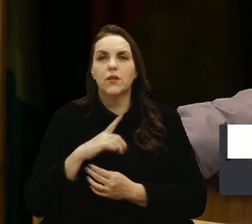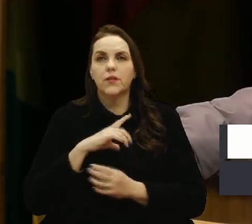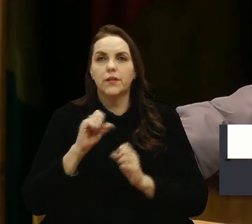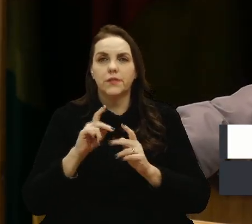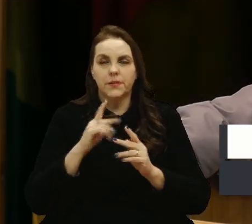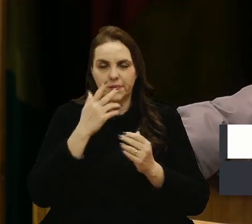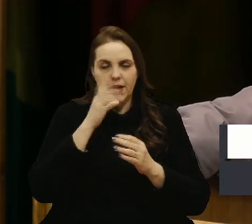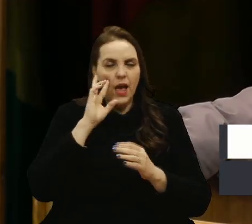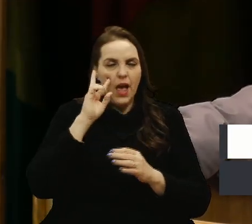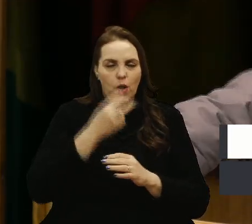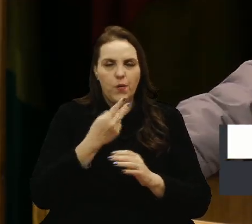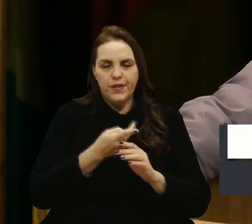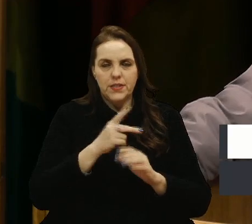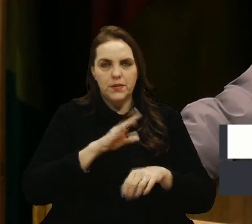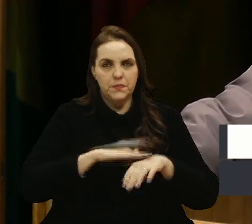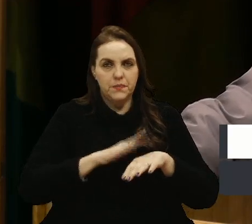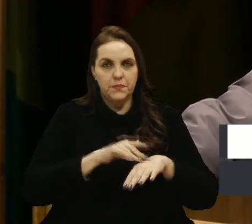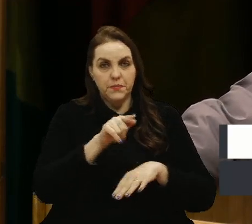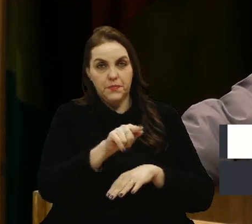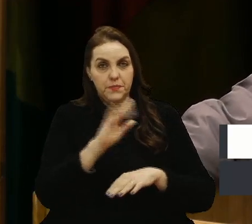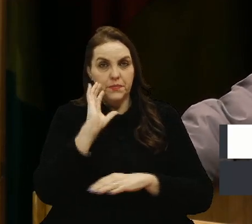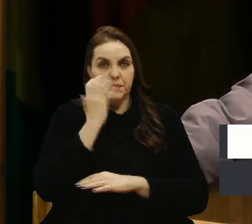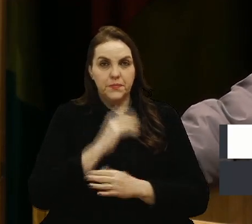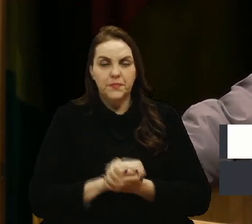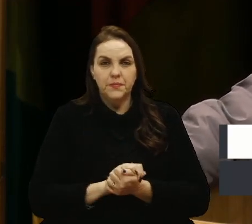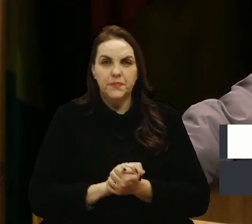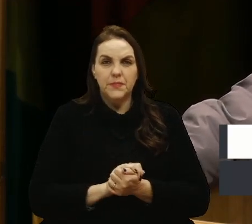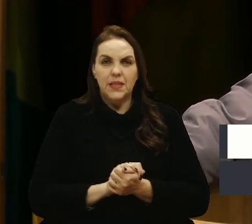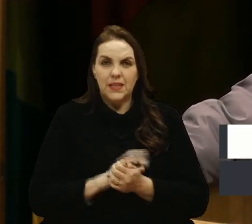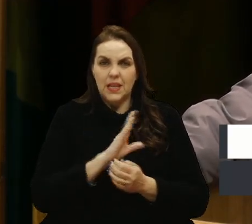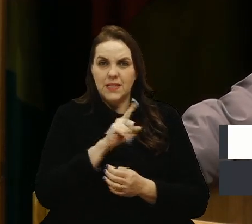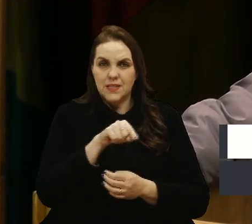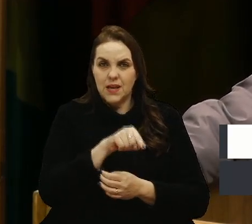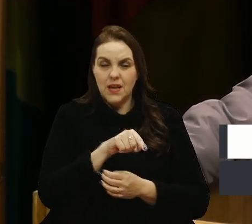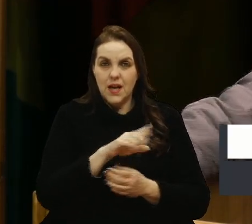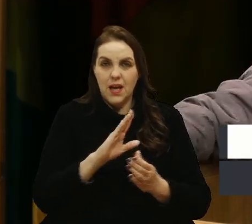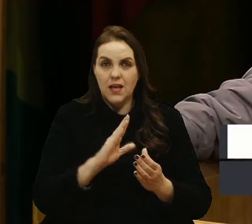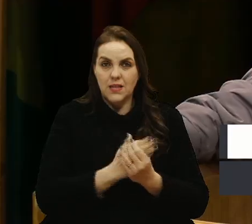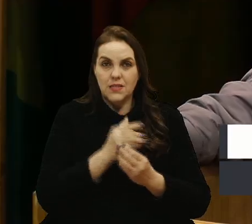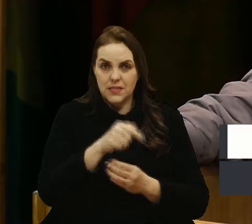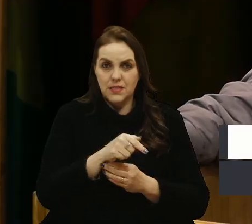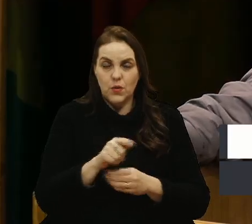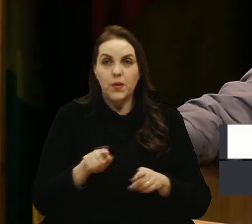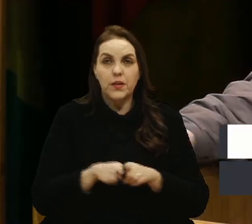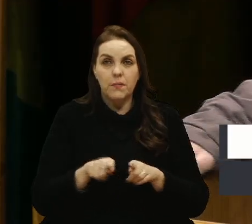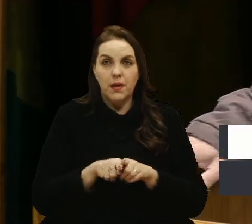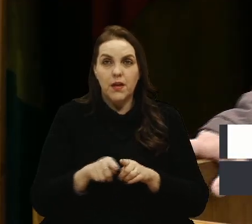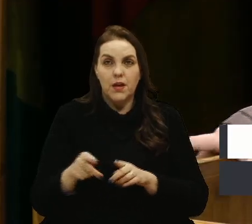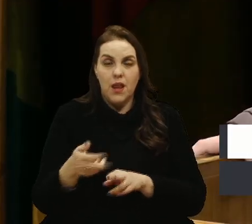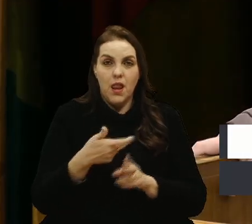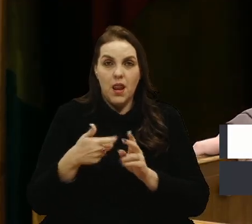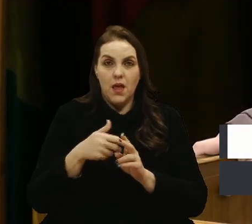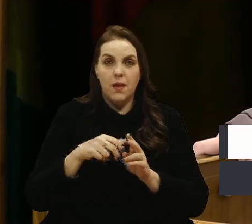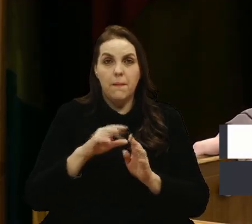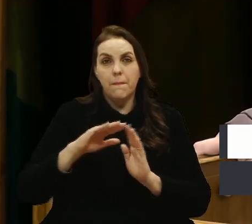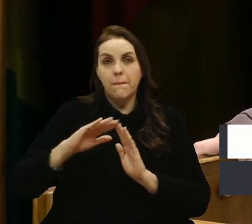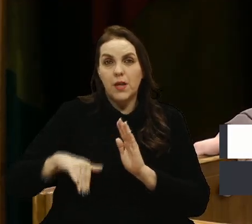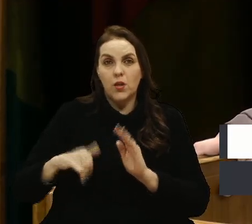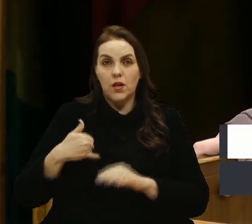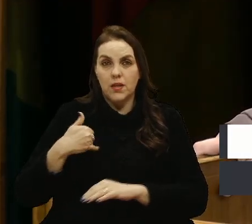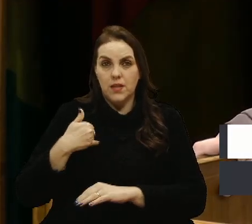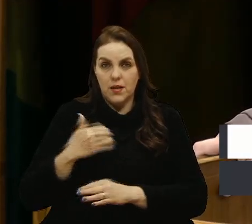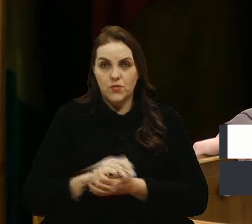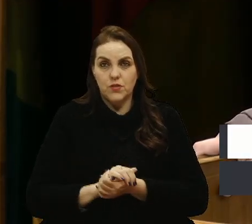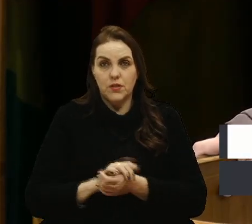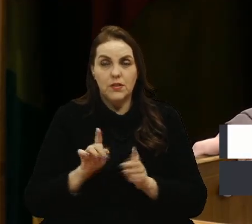autoria do fato. E nessa ação penal deve imputar diversos crimes, inclusive corrupção de menores, pela narrativa do Dr. Fabiano.